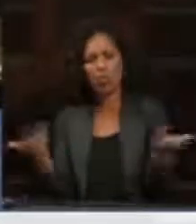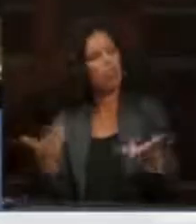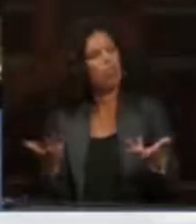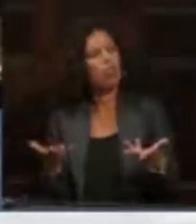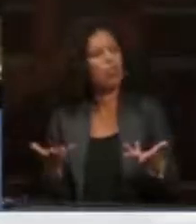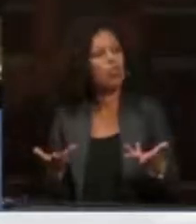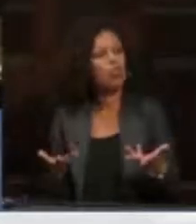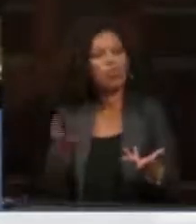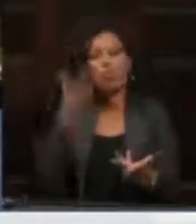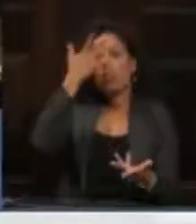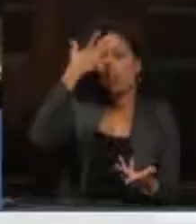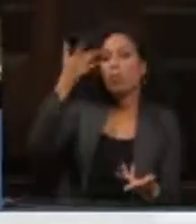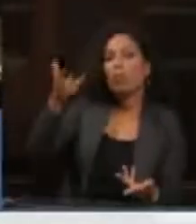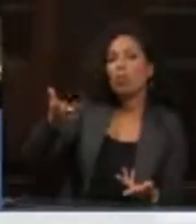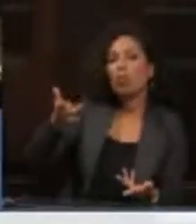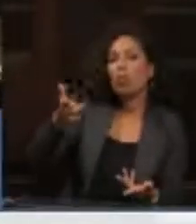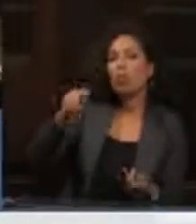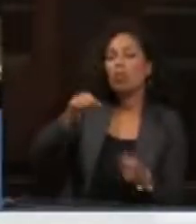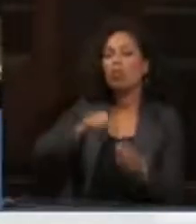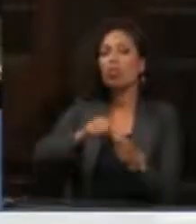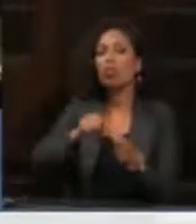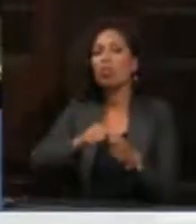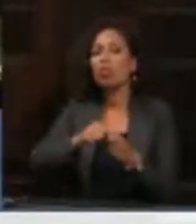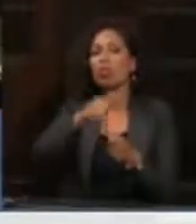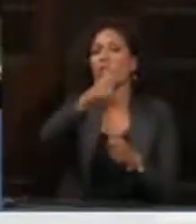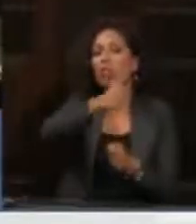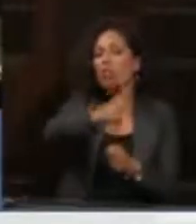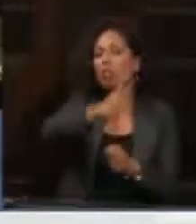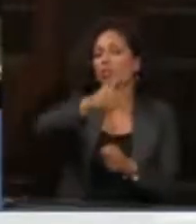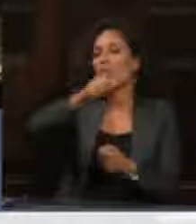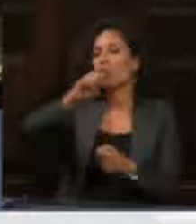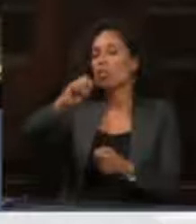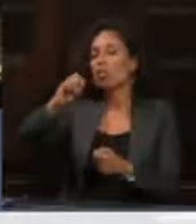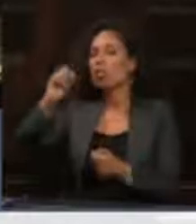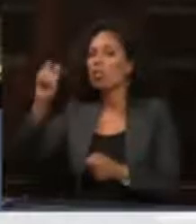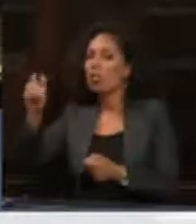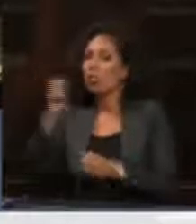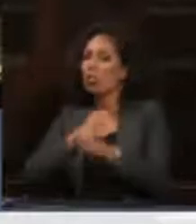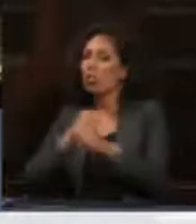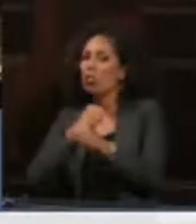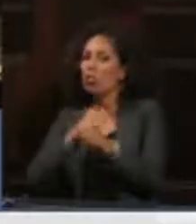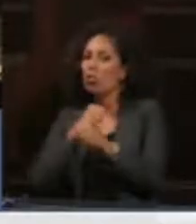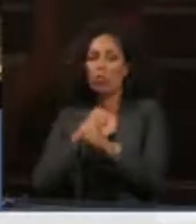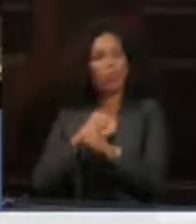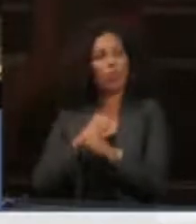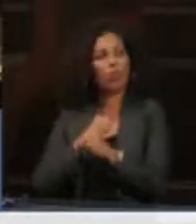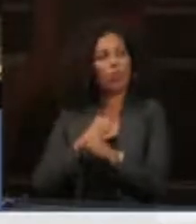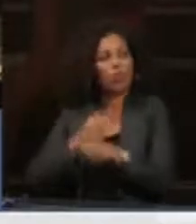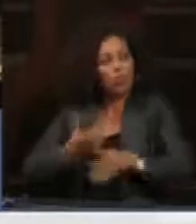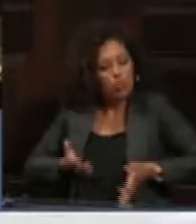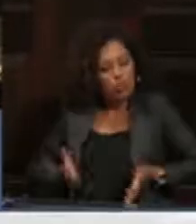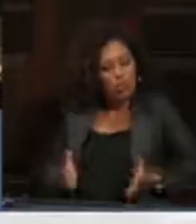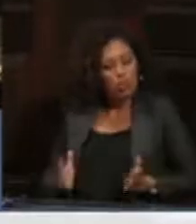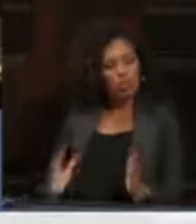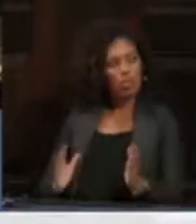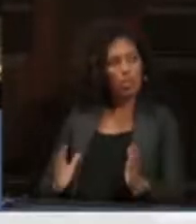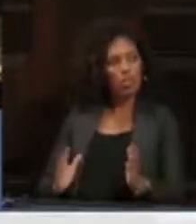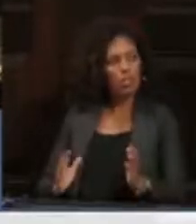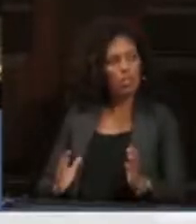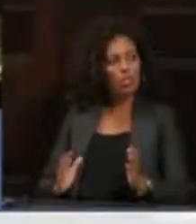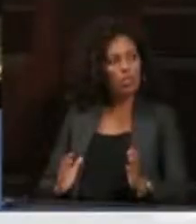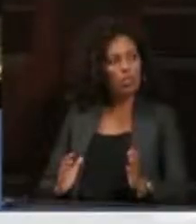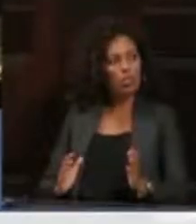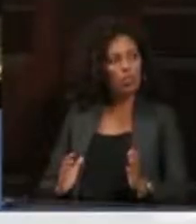que amanhã fazem 105 anos de que nasceu Abdias